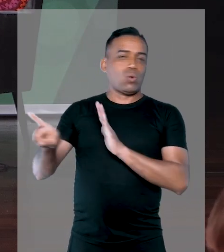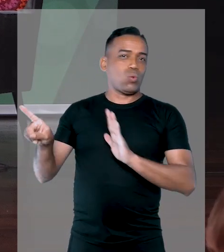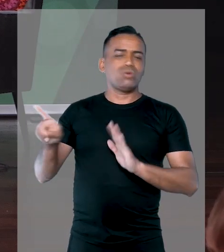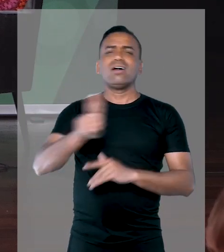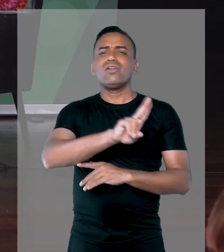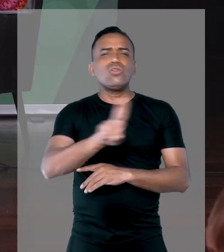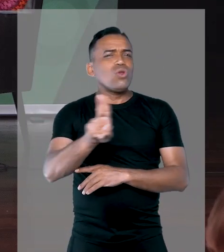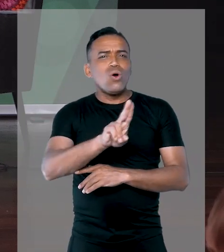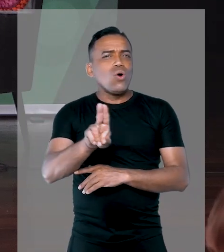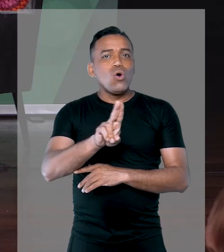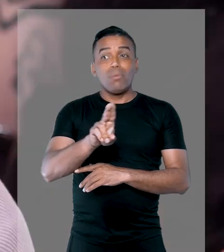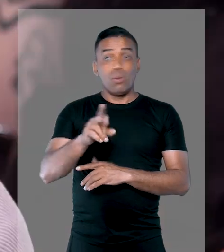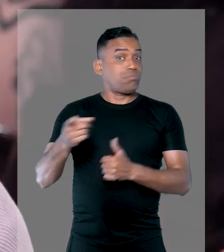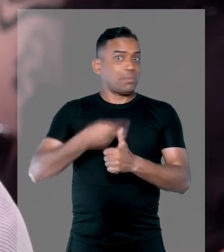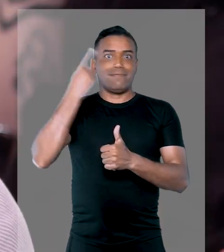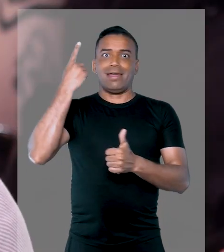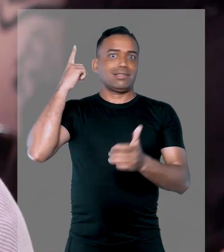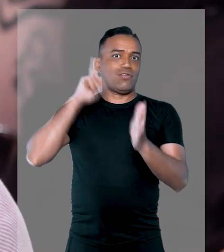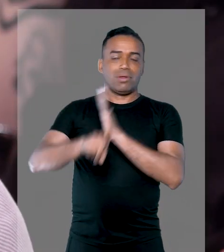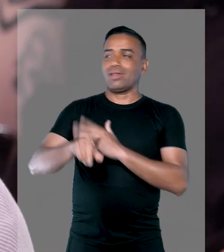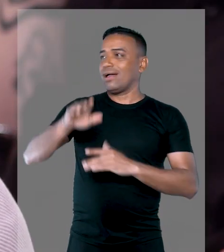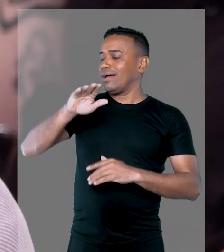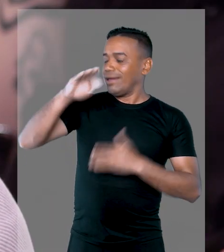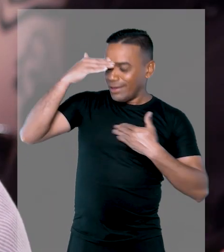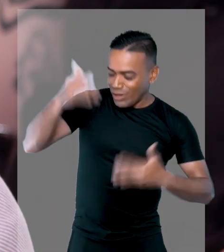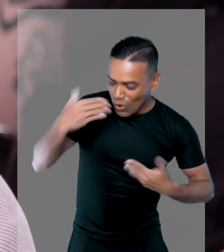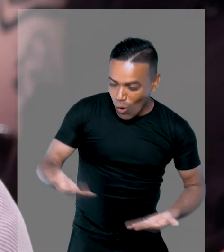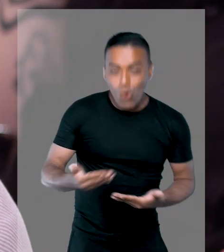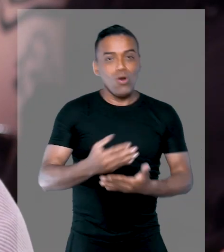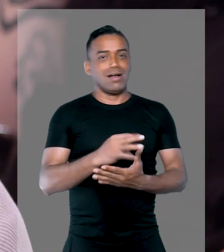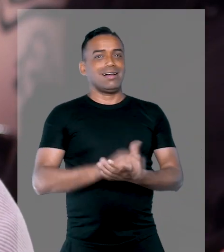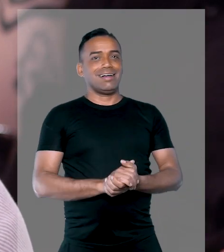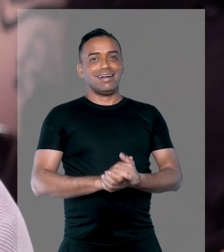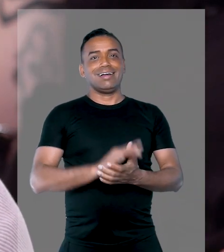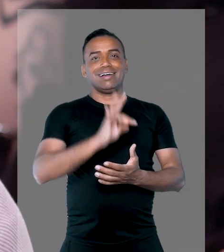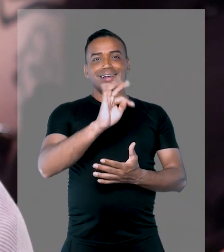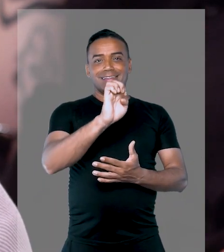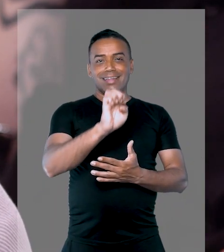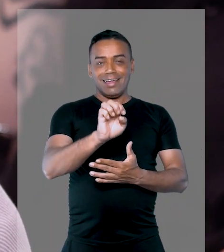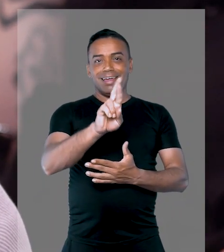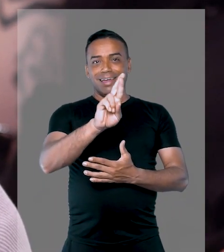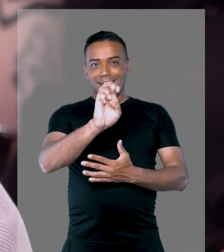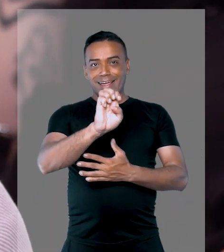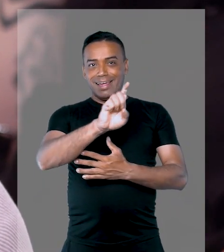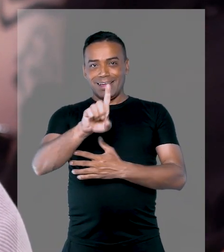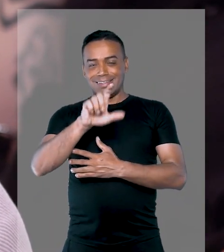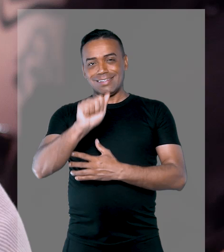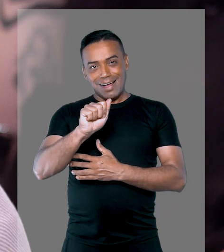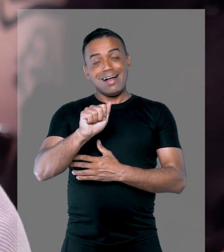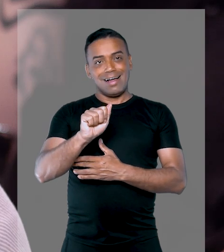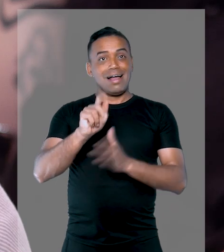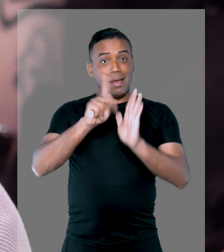Qual que é o seu nome, por Vou favor? estrear. Que honra. Aqui, Tereza, né? Sempre um papo.